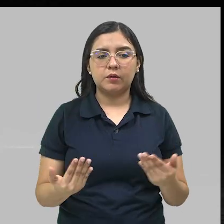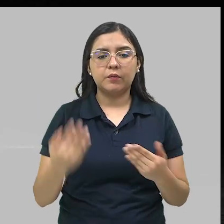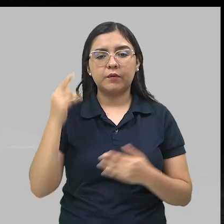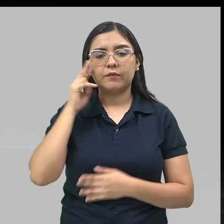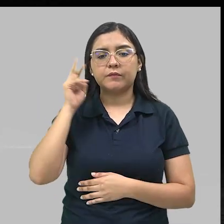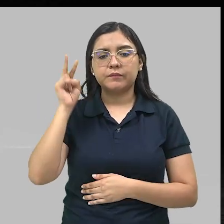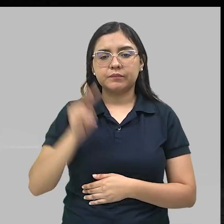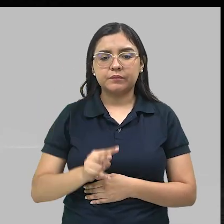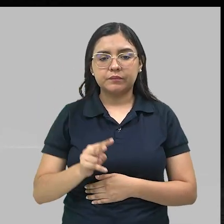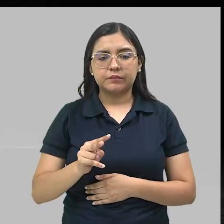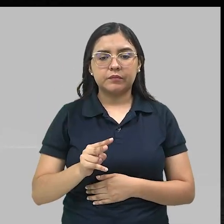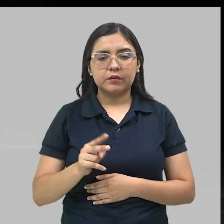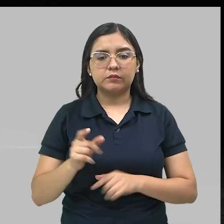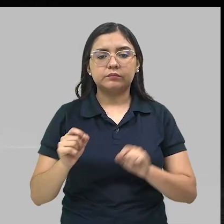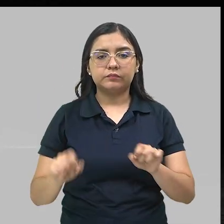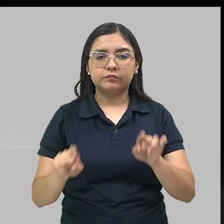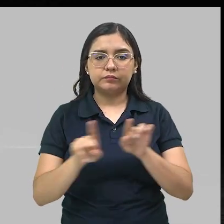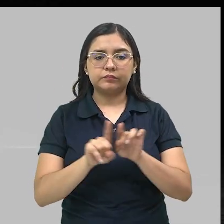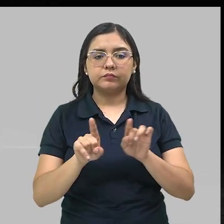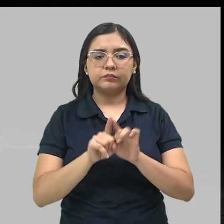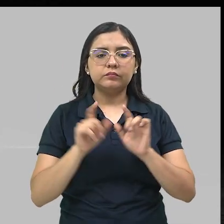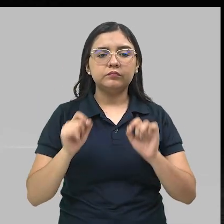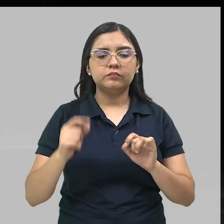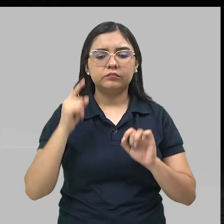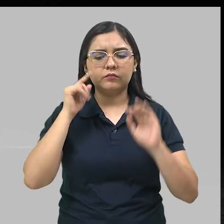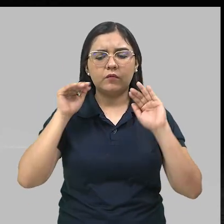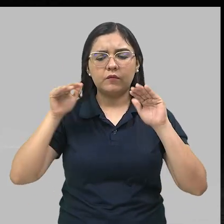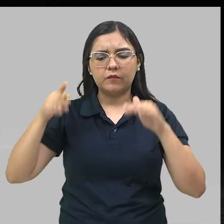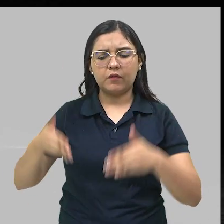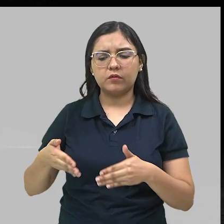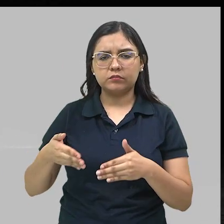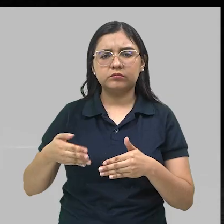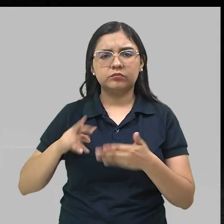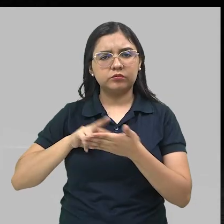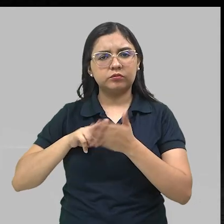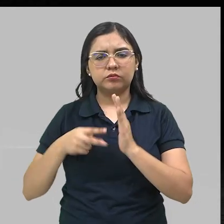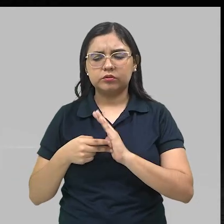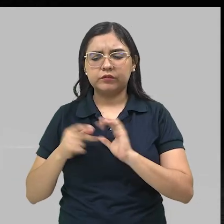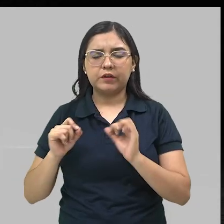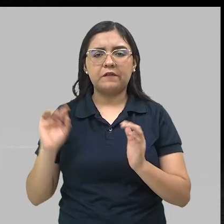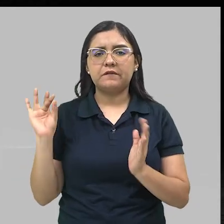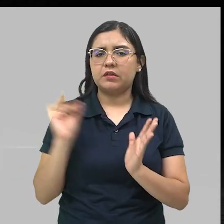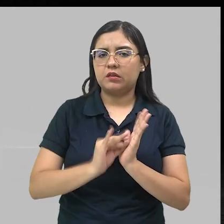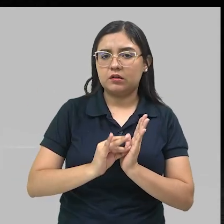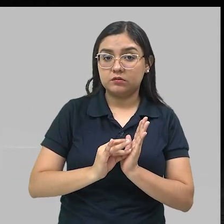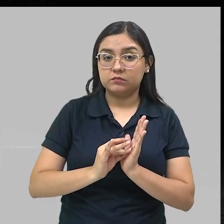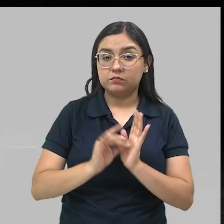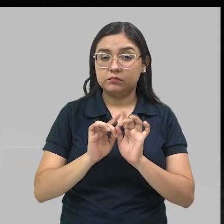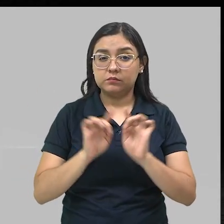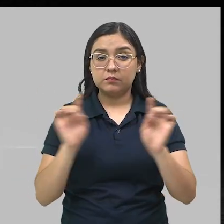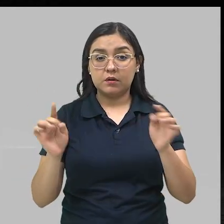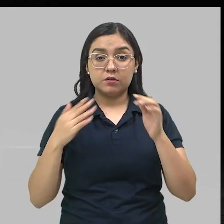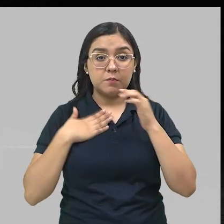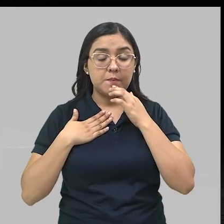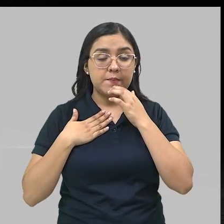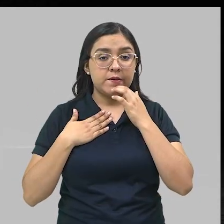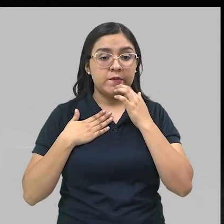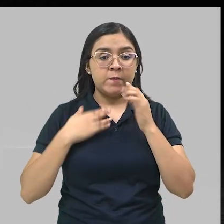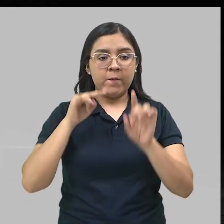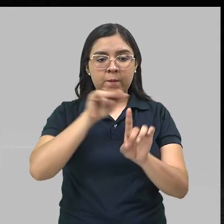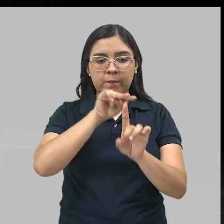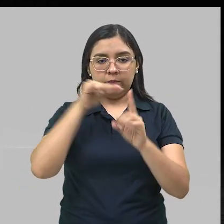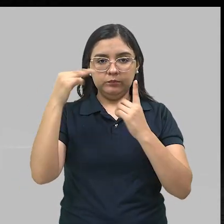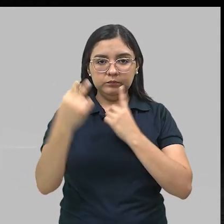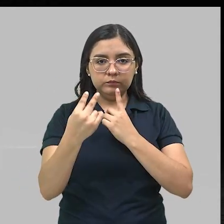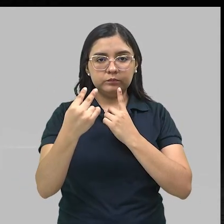olho com uma lupa para algo. Não quer dizer que aquilo seja verdade, mas é o meu ponto de